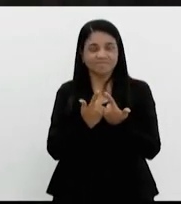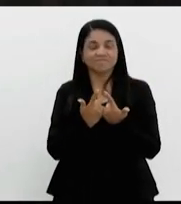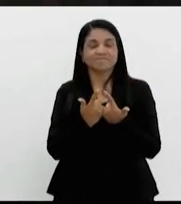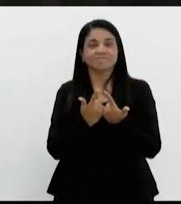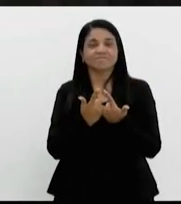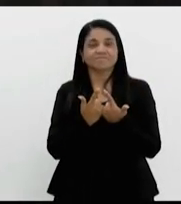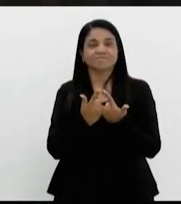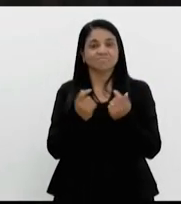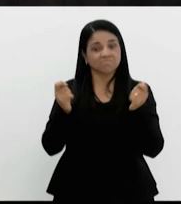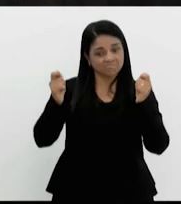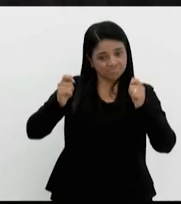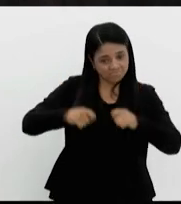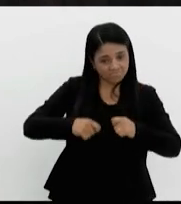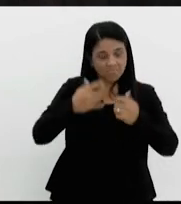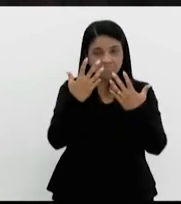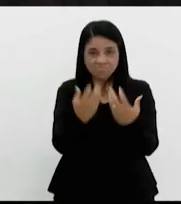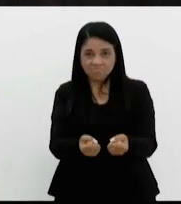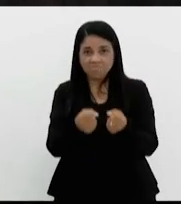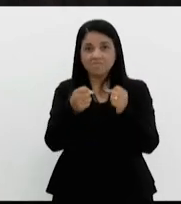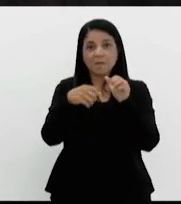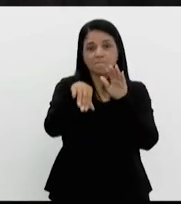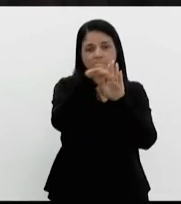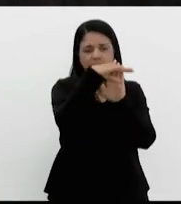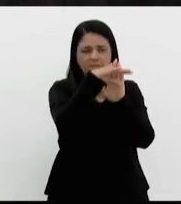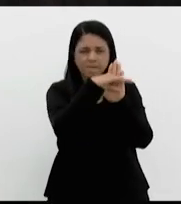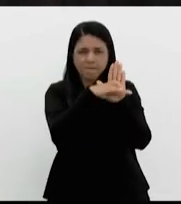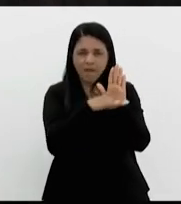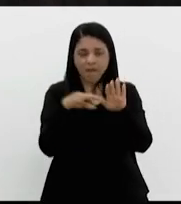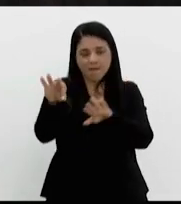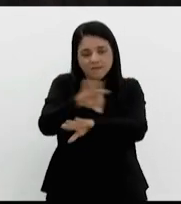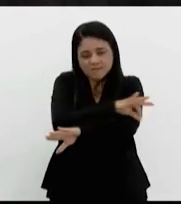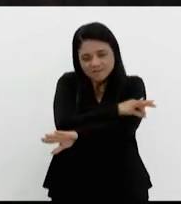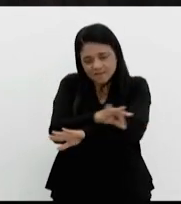considerado a nossa ideia de fazer um programa de engenharia